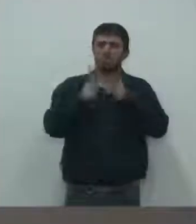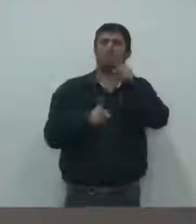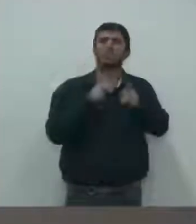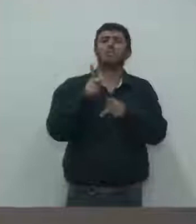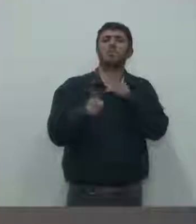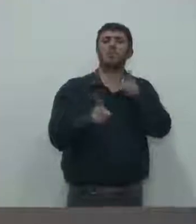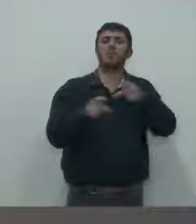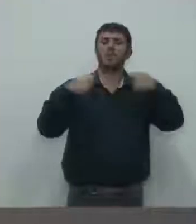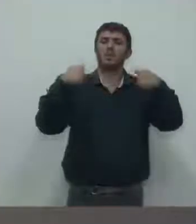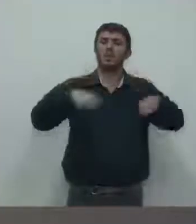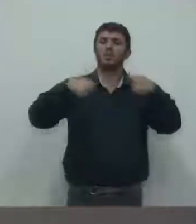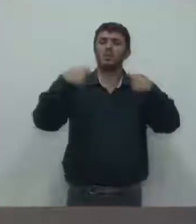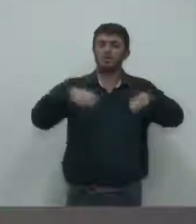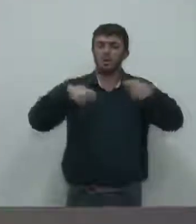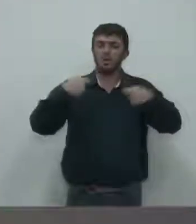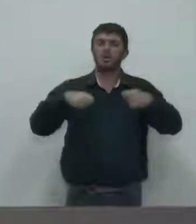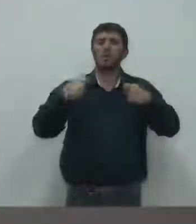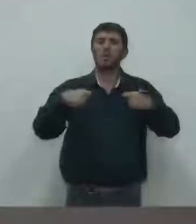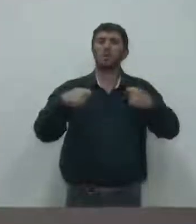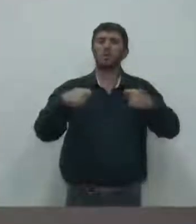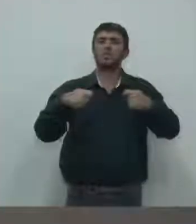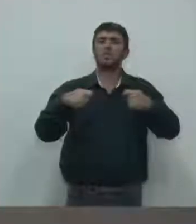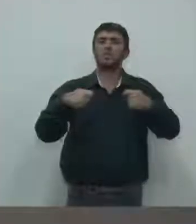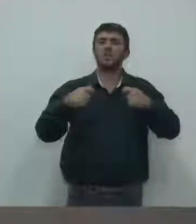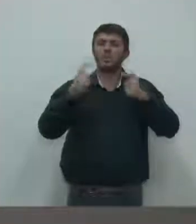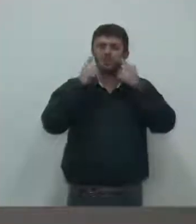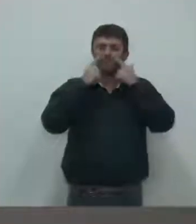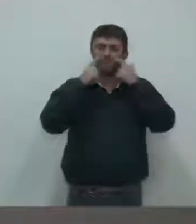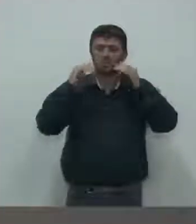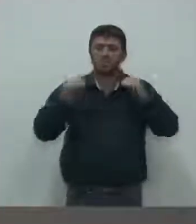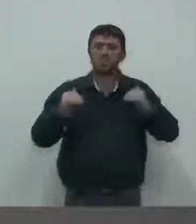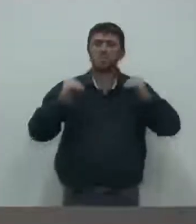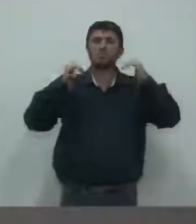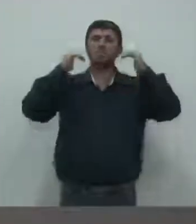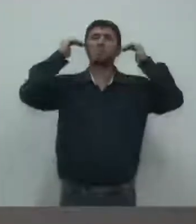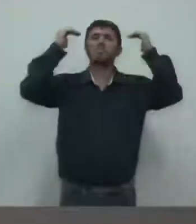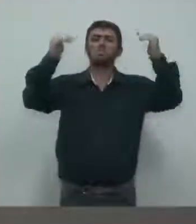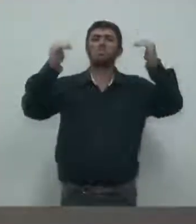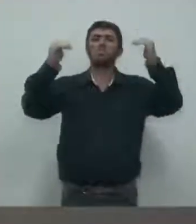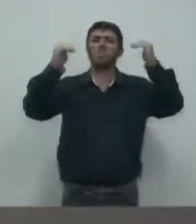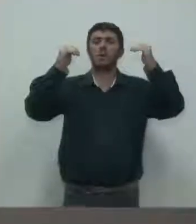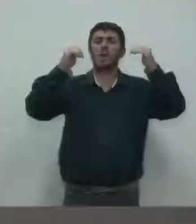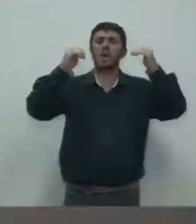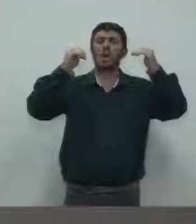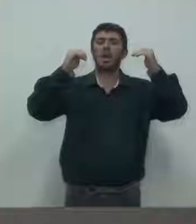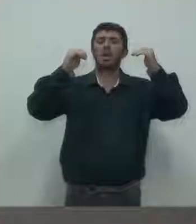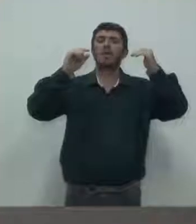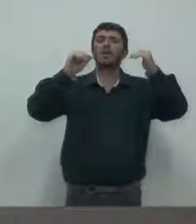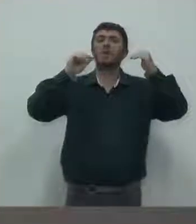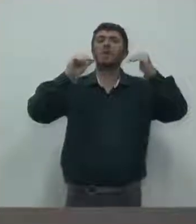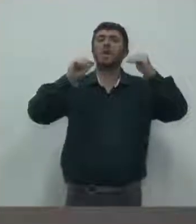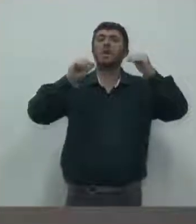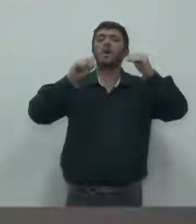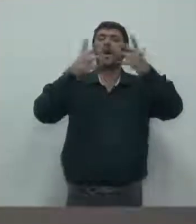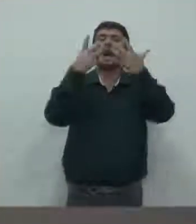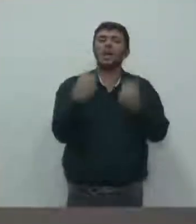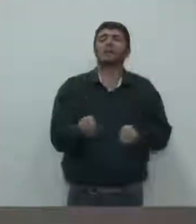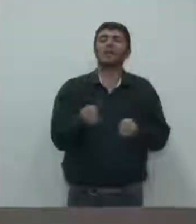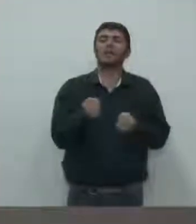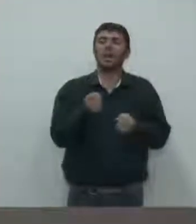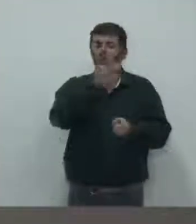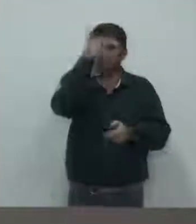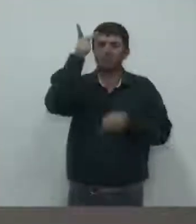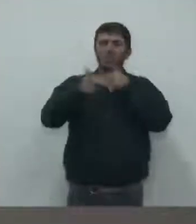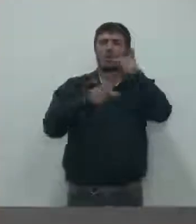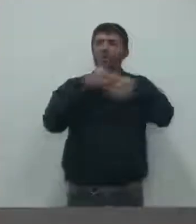ouvir mais a população. Eu sou testemunha de que algumas secretarias, elas dão ouvido à ouvidoria porque ela quer